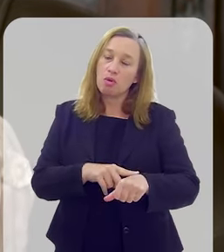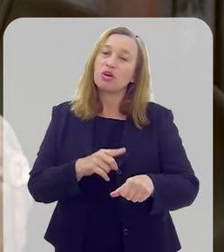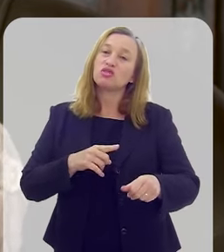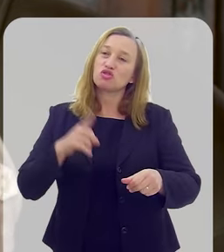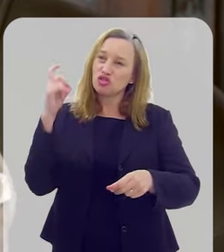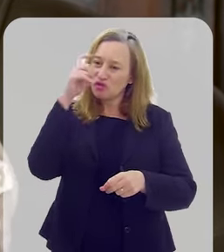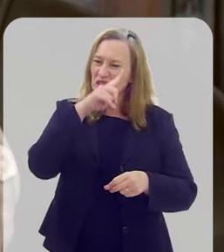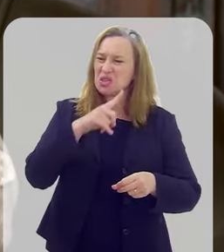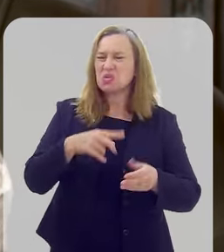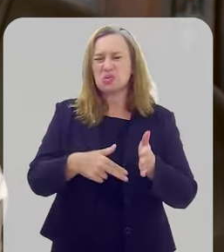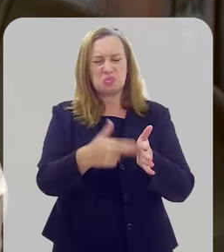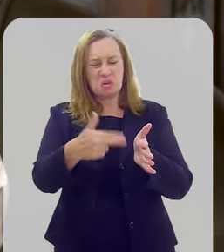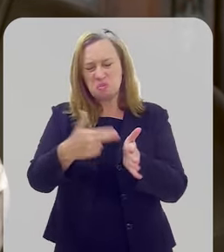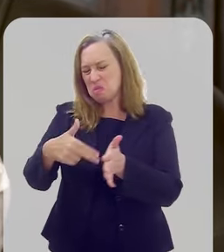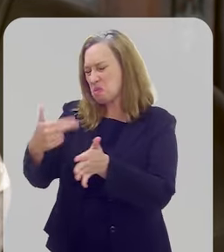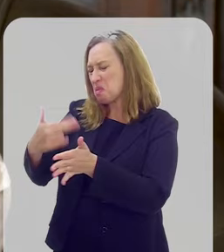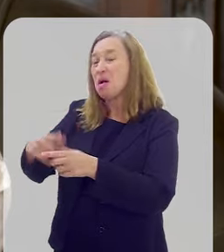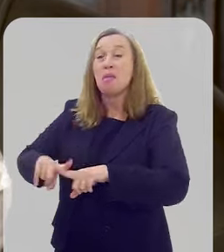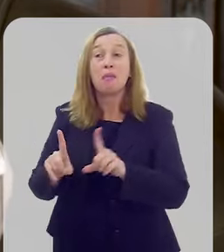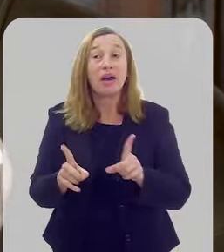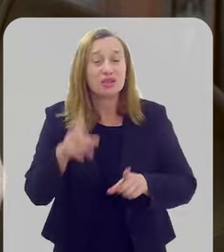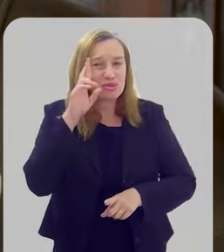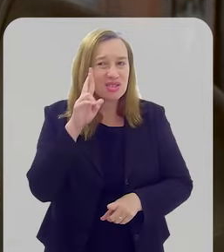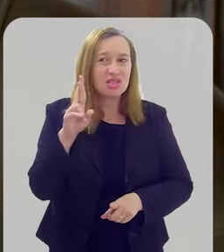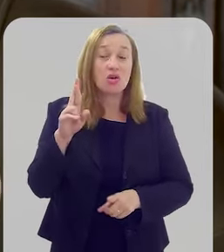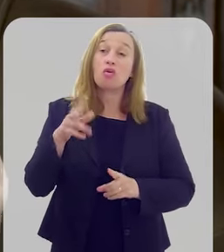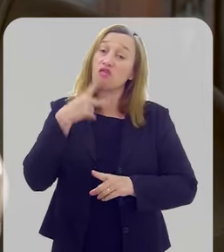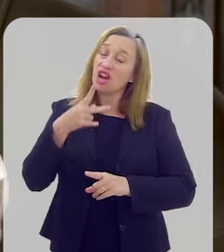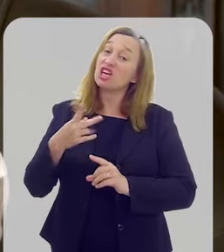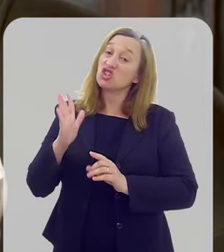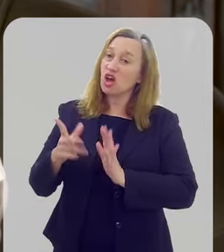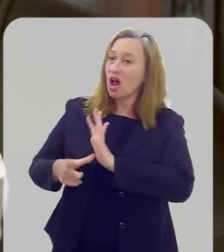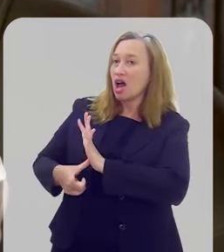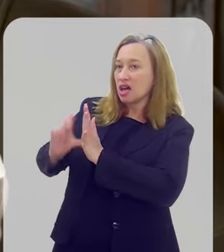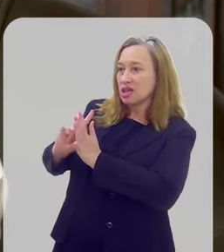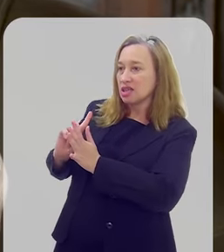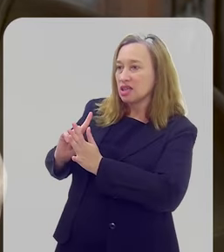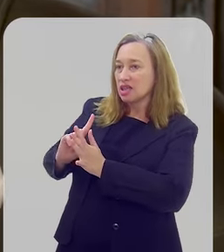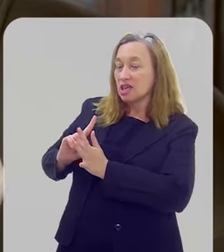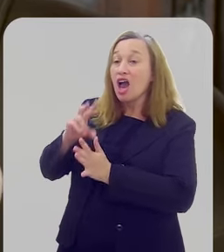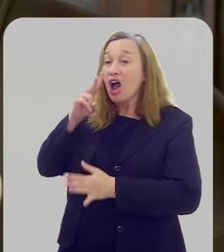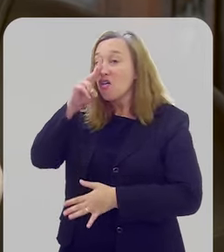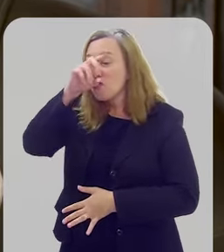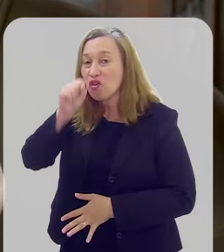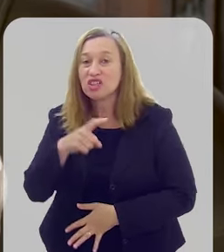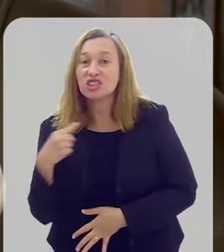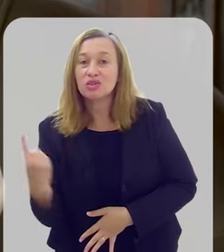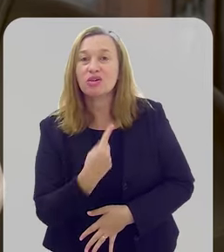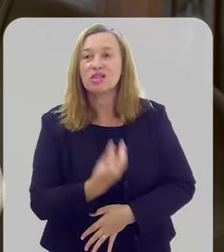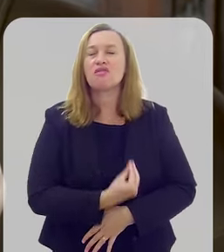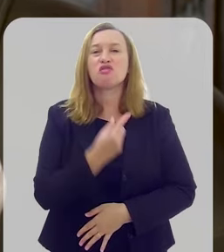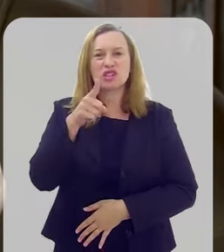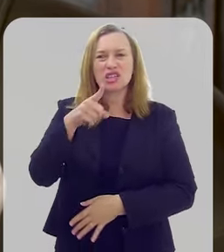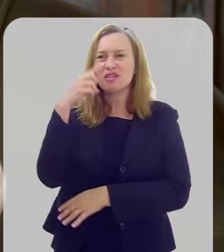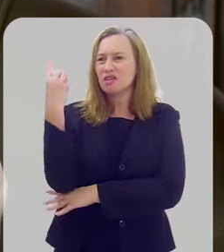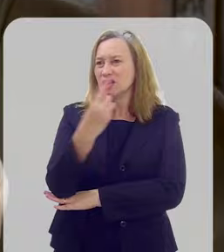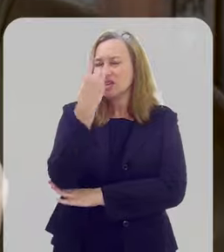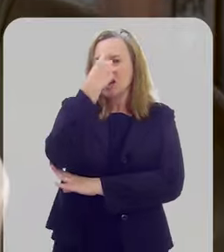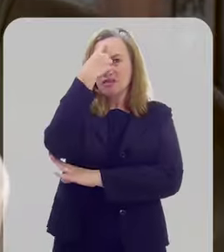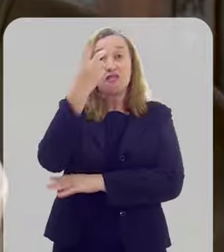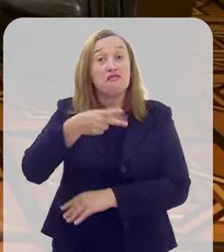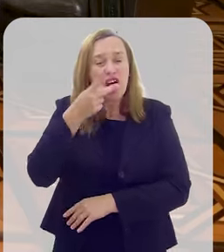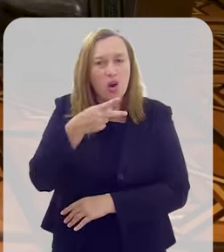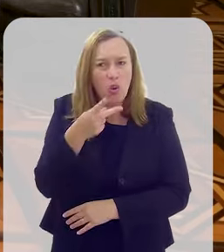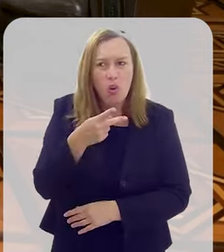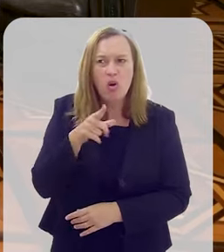é isso e ainda tô no processo coisa linda mas o senhor é como eu falei antes né Ele é a força da nossa vida você falou sobre